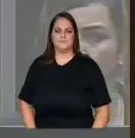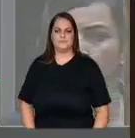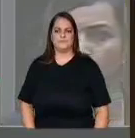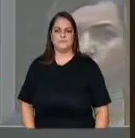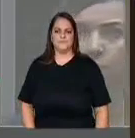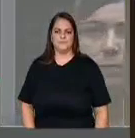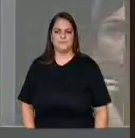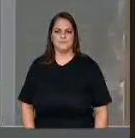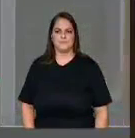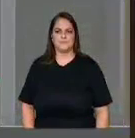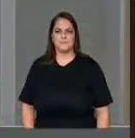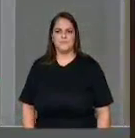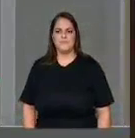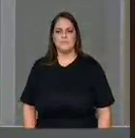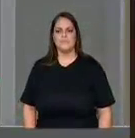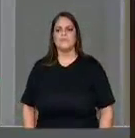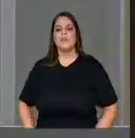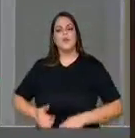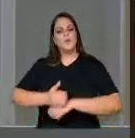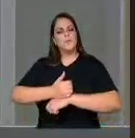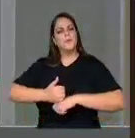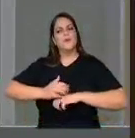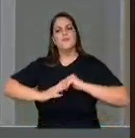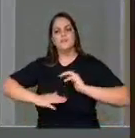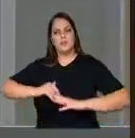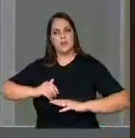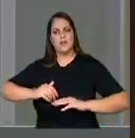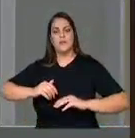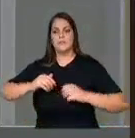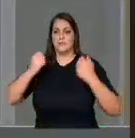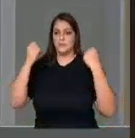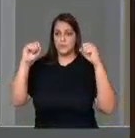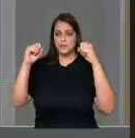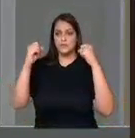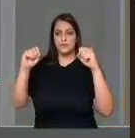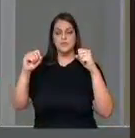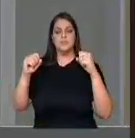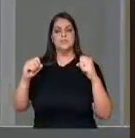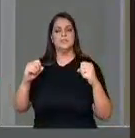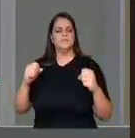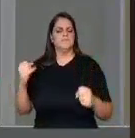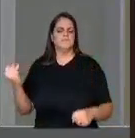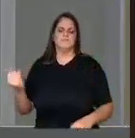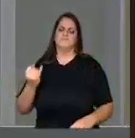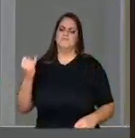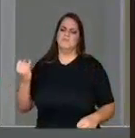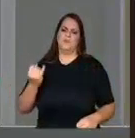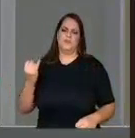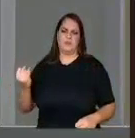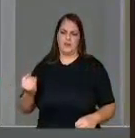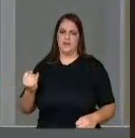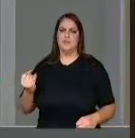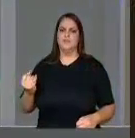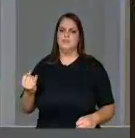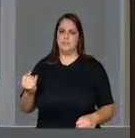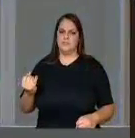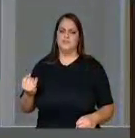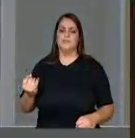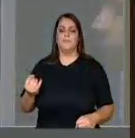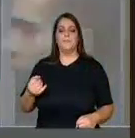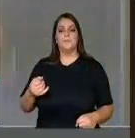dos profissionais da educação física que podem exercer essa função tão nobre, a lei